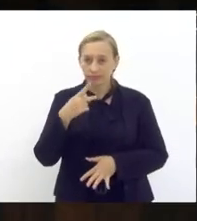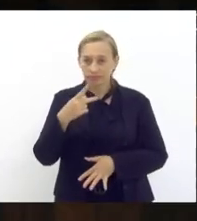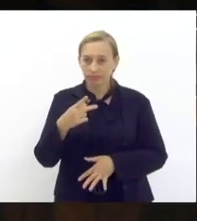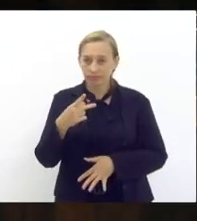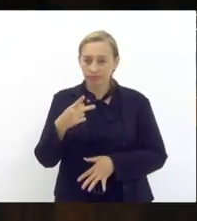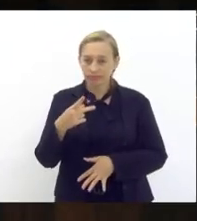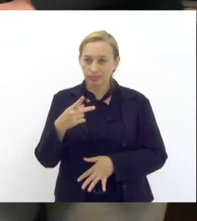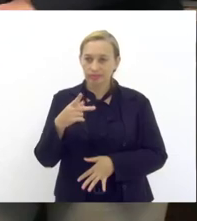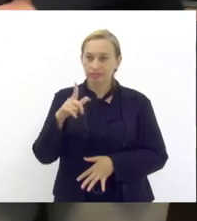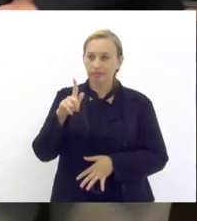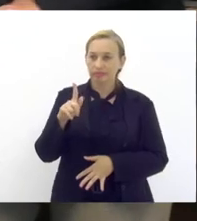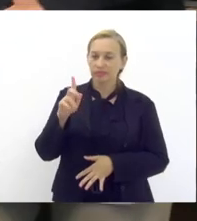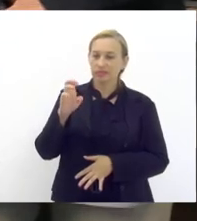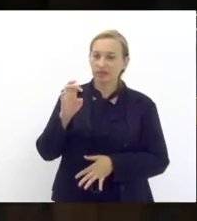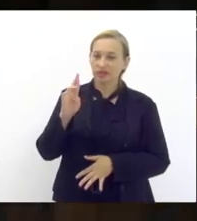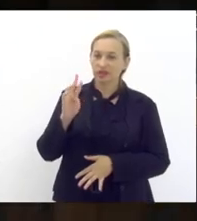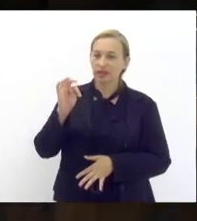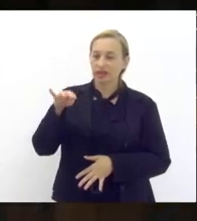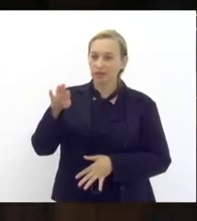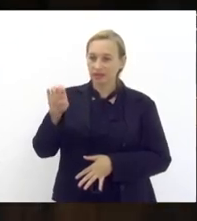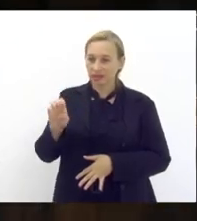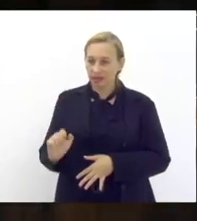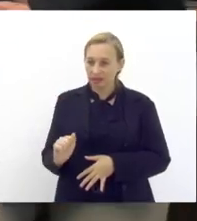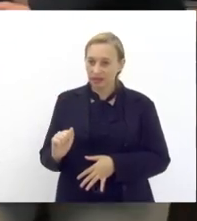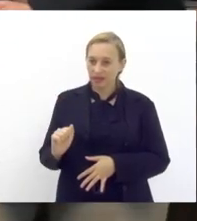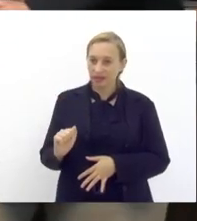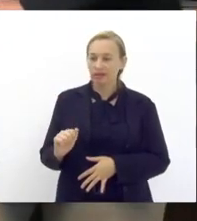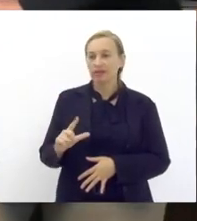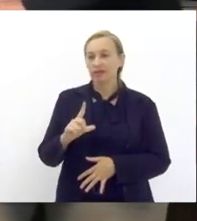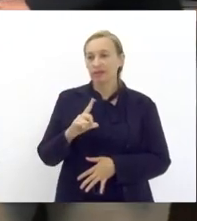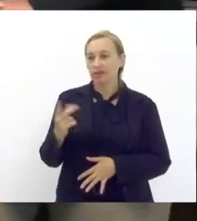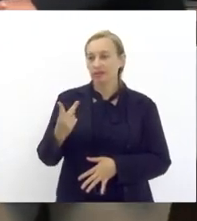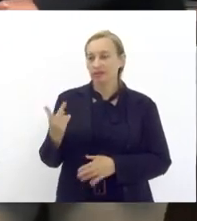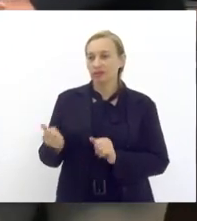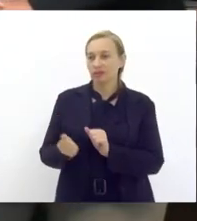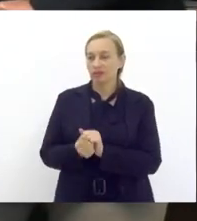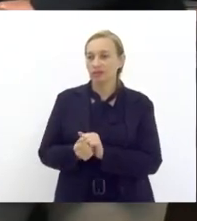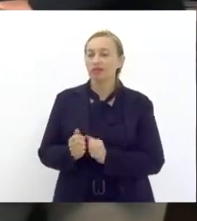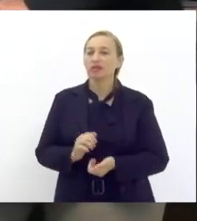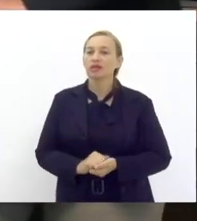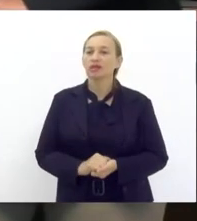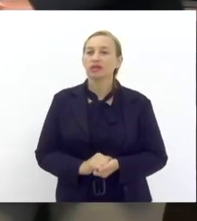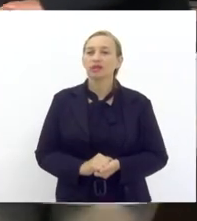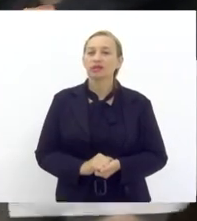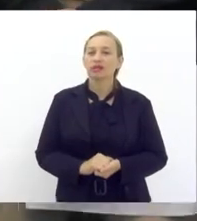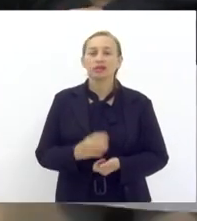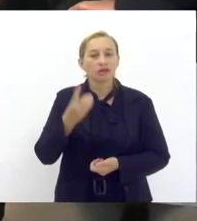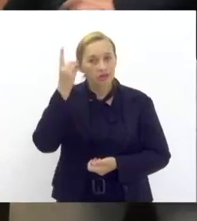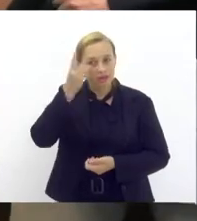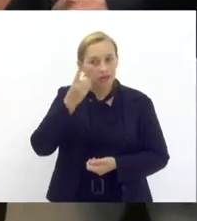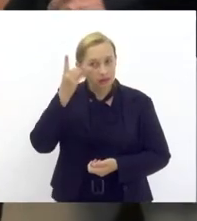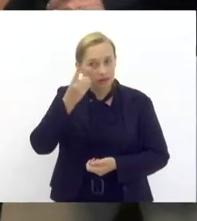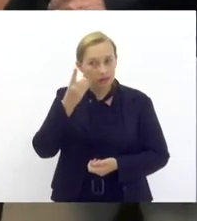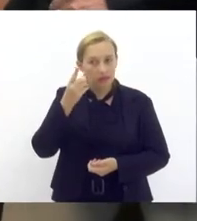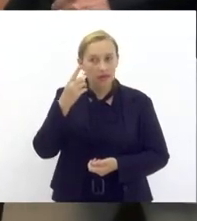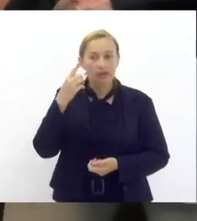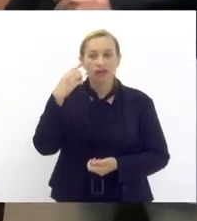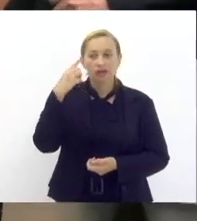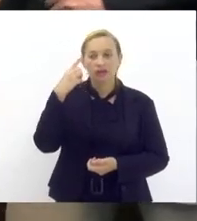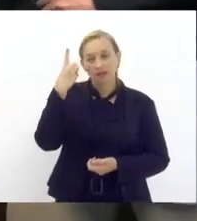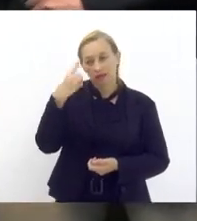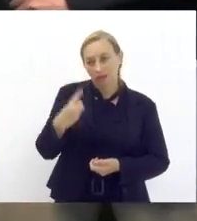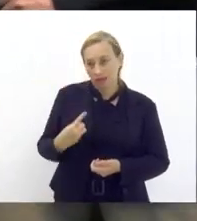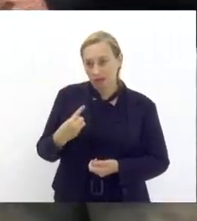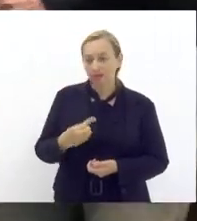mostre proximidade, porque temos. É verdade. Deputada Dani,